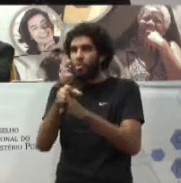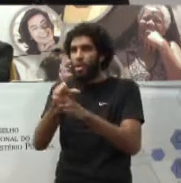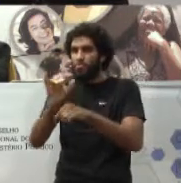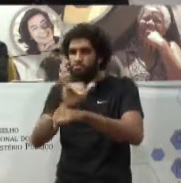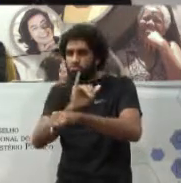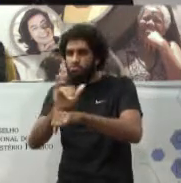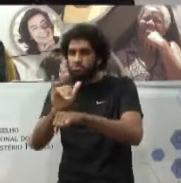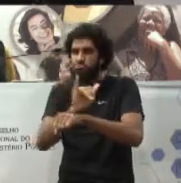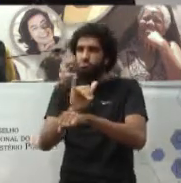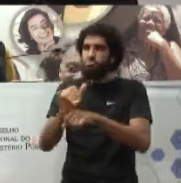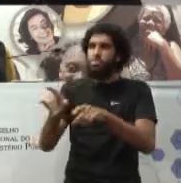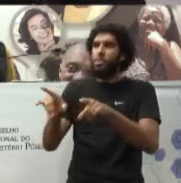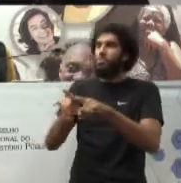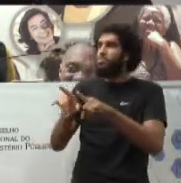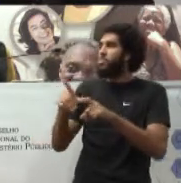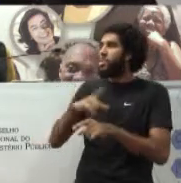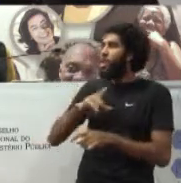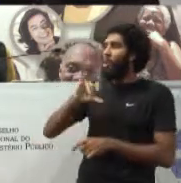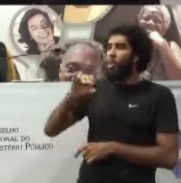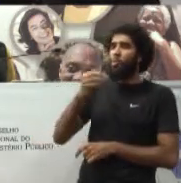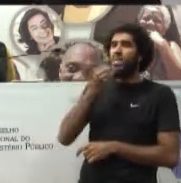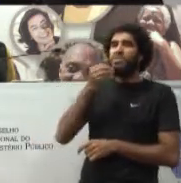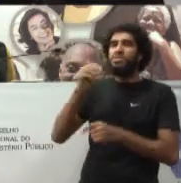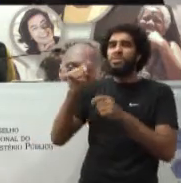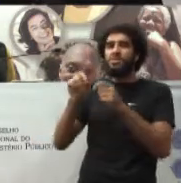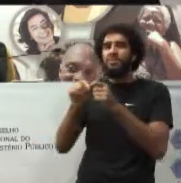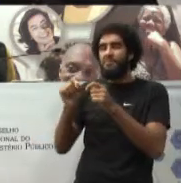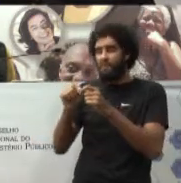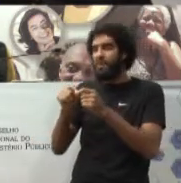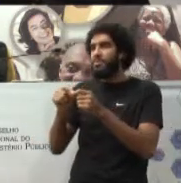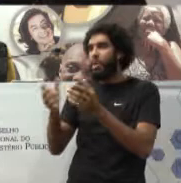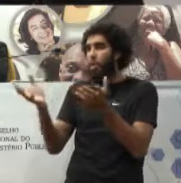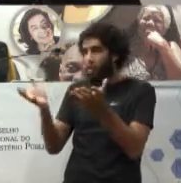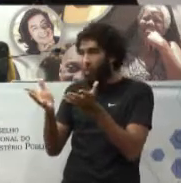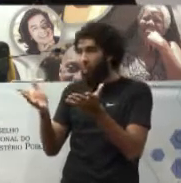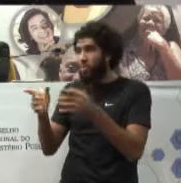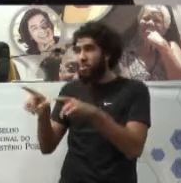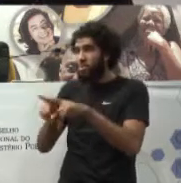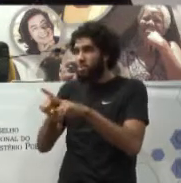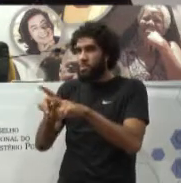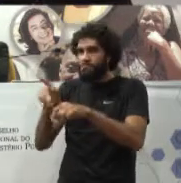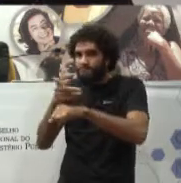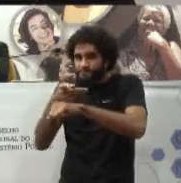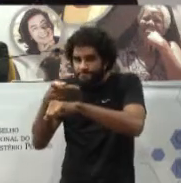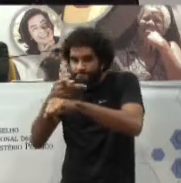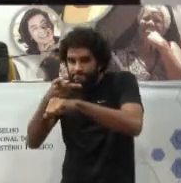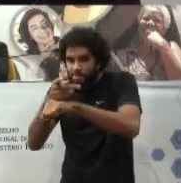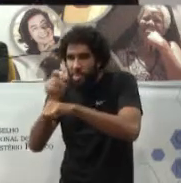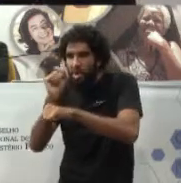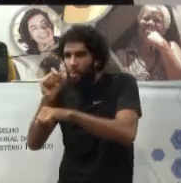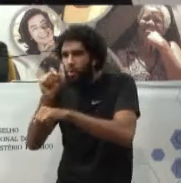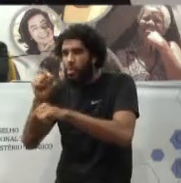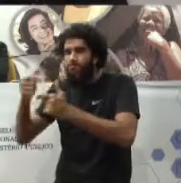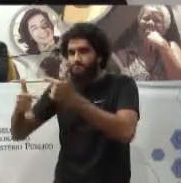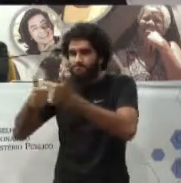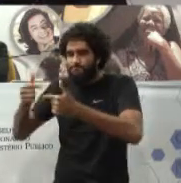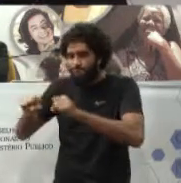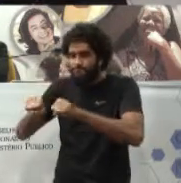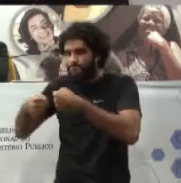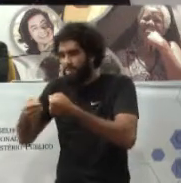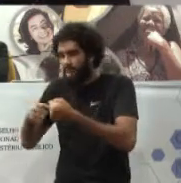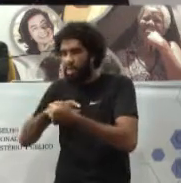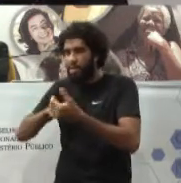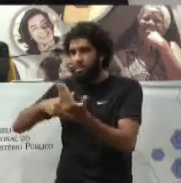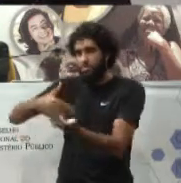é têm a oportunidade de fazer é em buscar é sempre o trabalho de interação